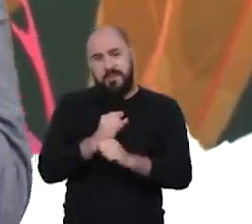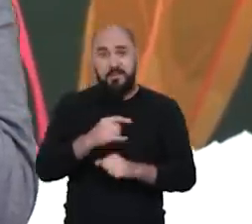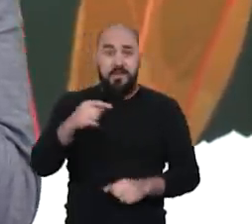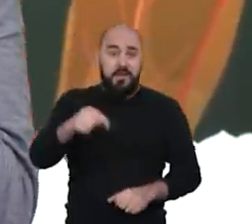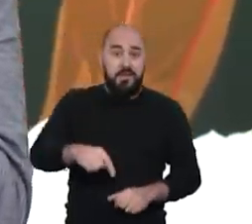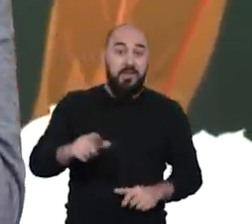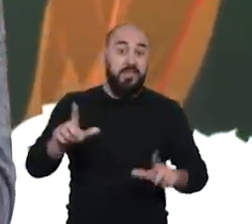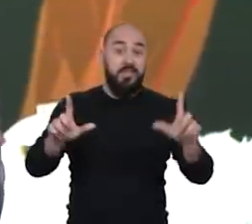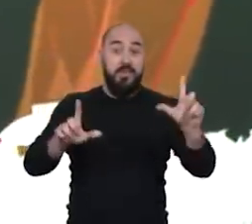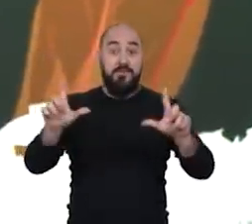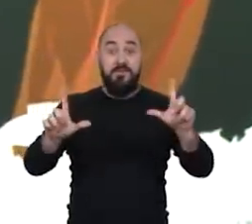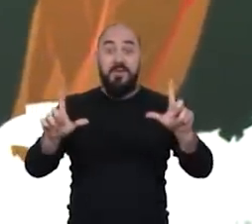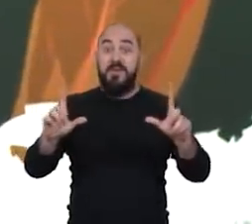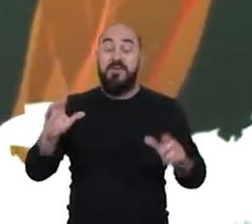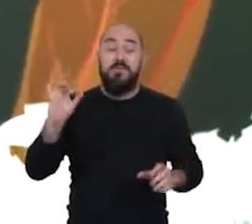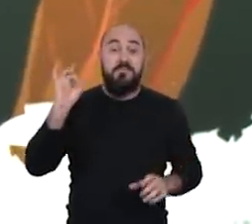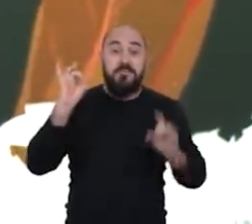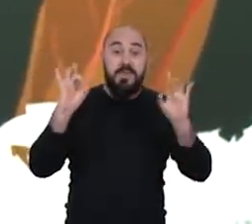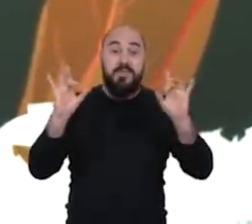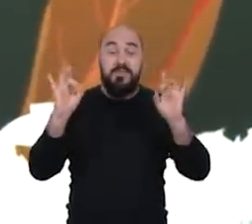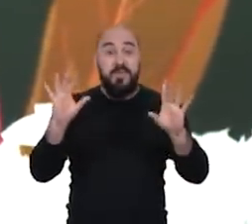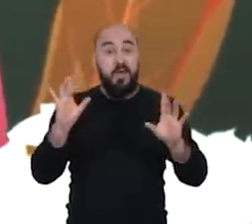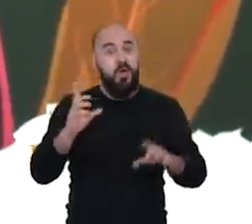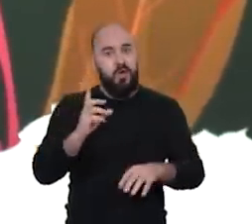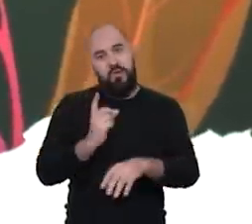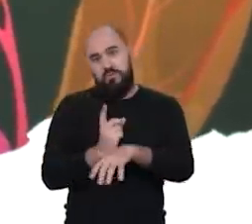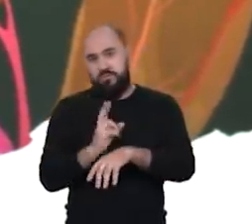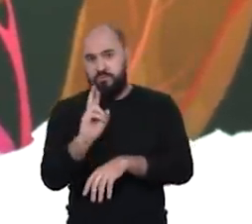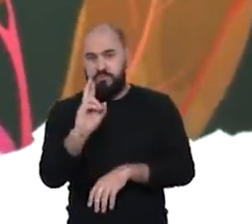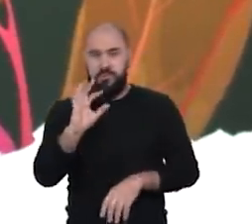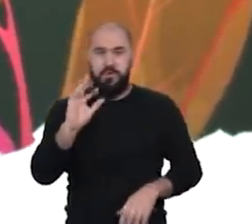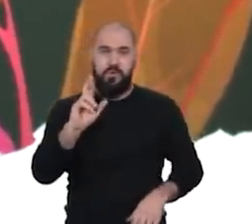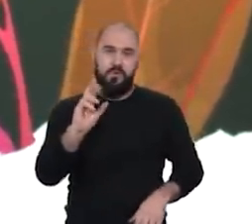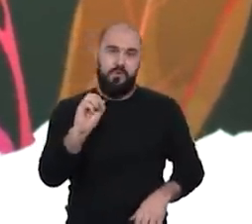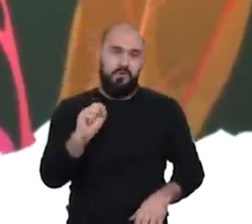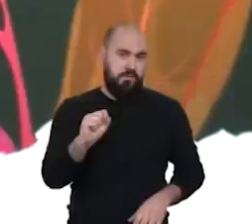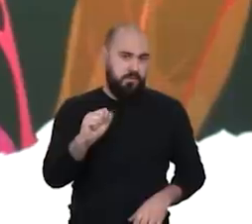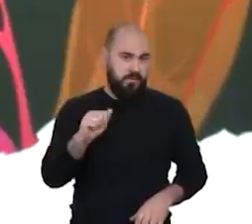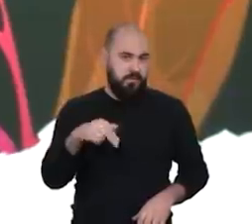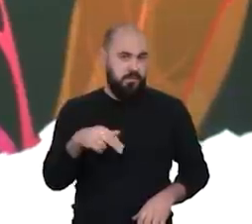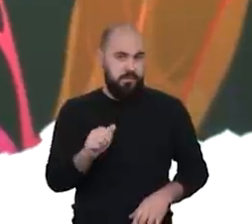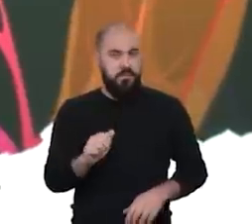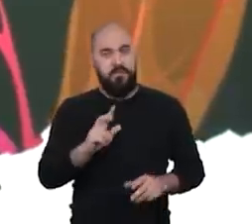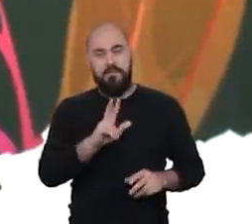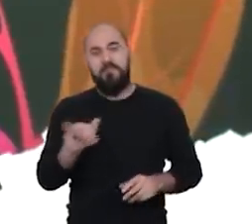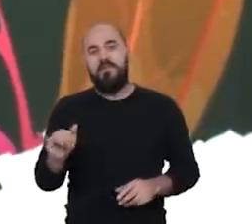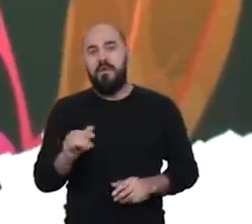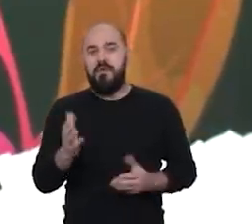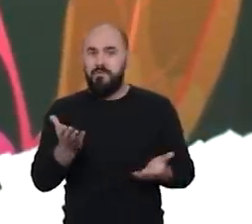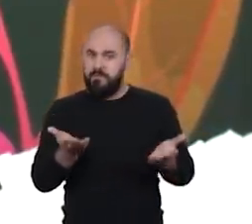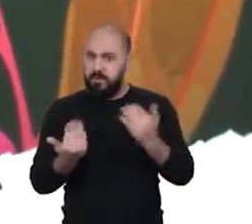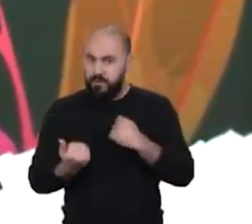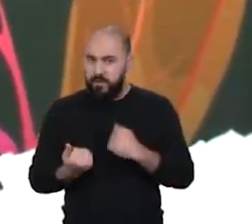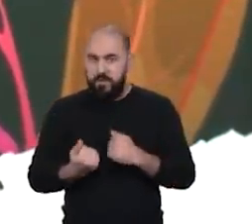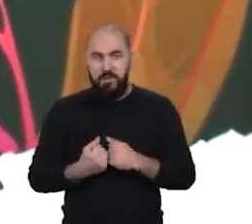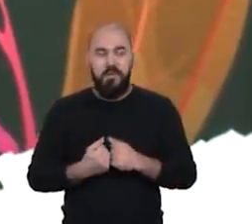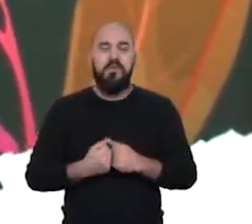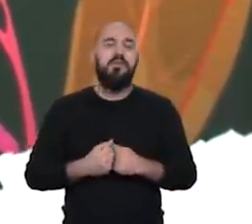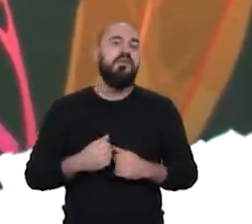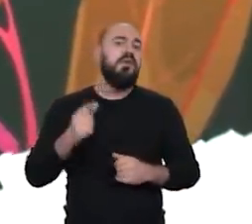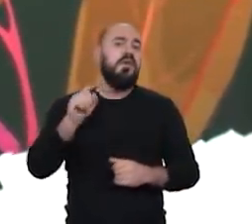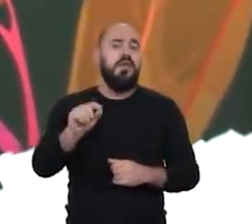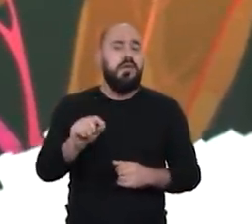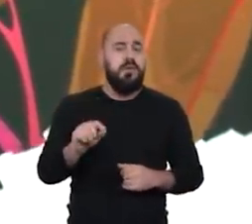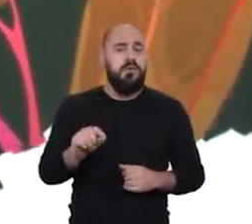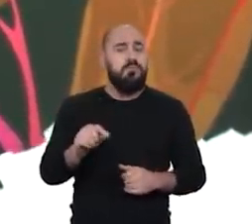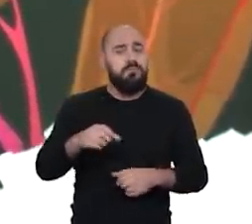TV Novo Tempo. Doutora Rosana já vai estar com a gente. Obrigado por um cantinho aí no seu sofá, no seu smartphone e no seu coração.